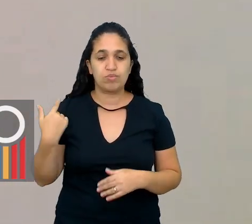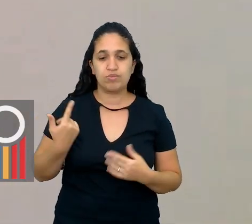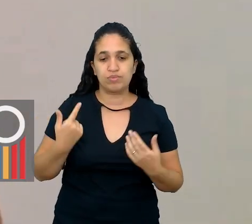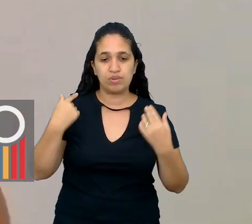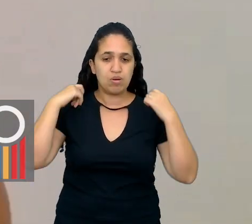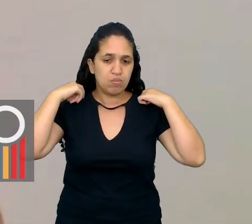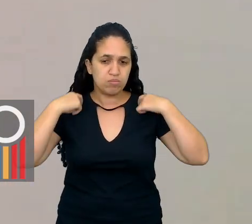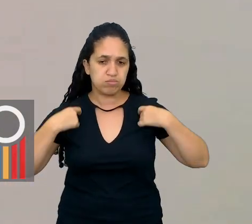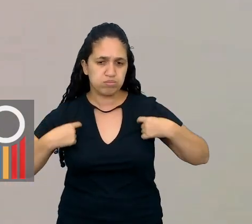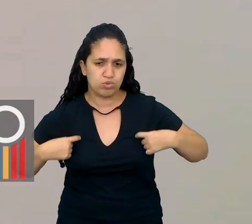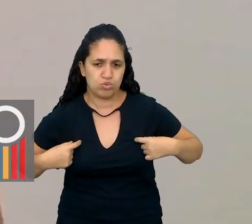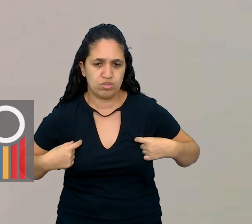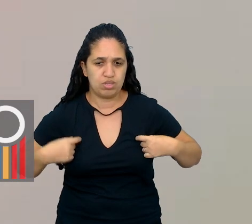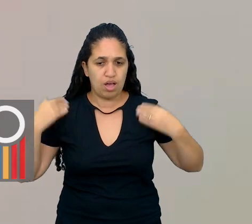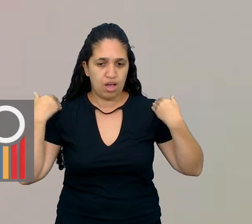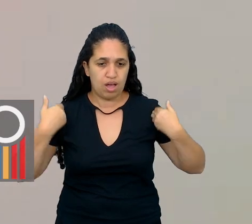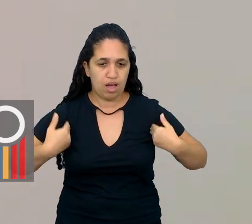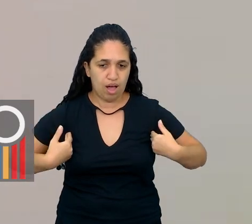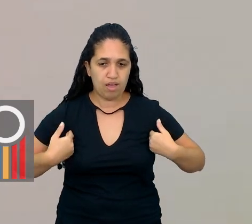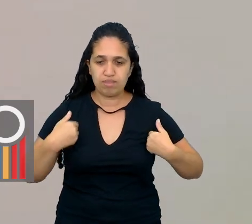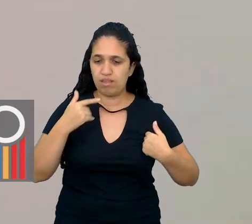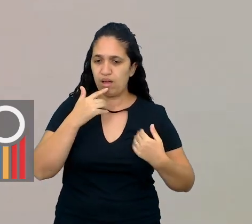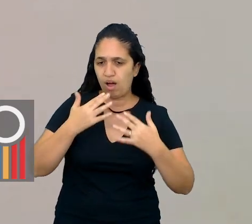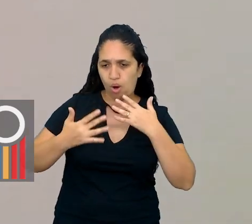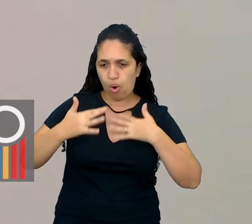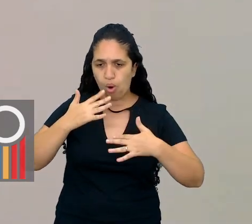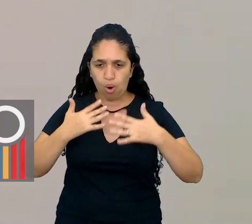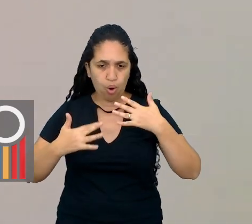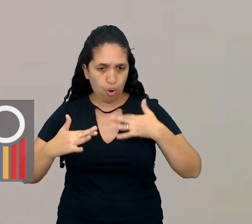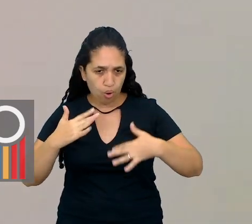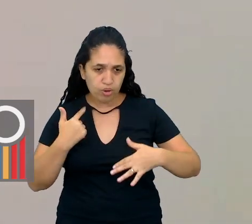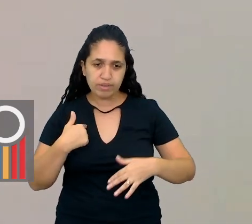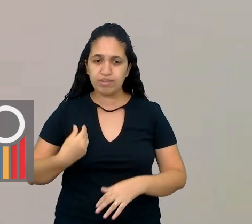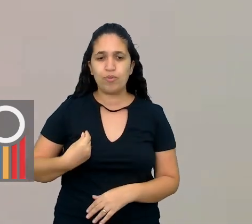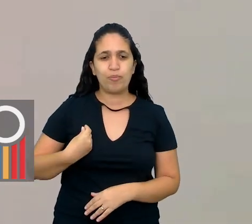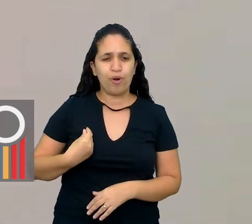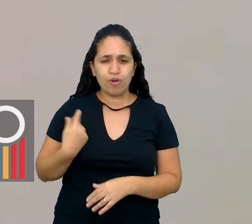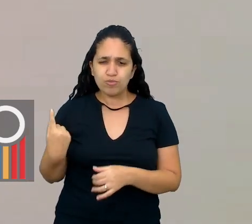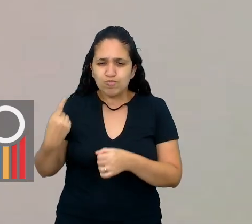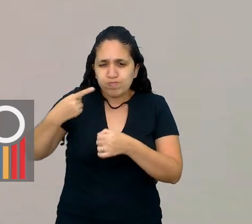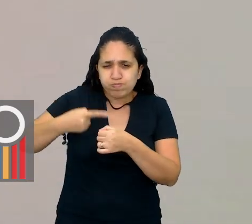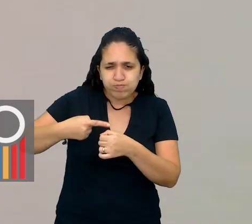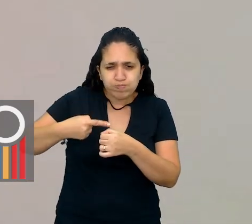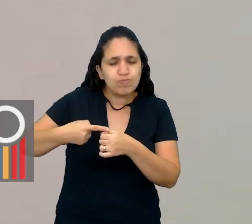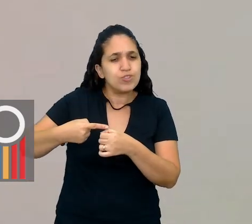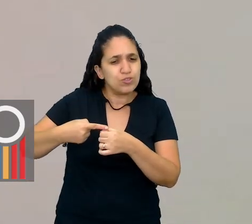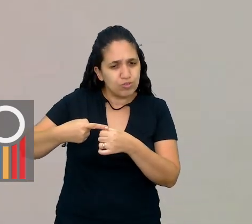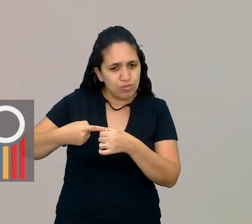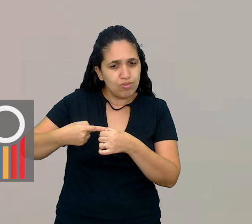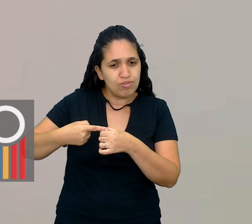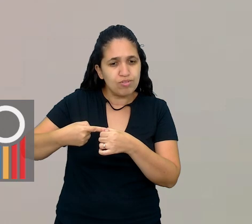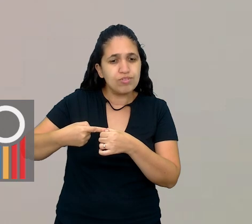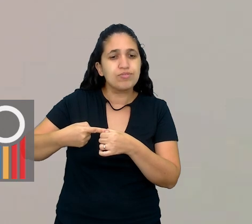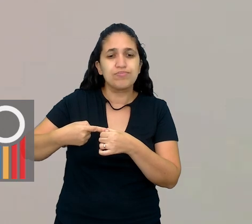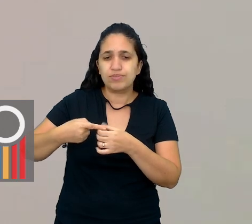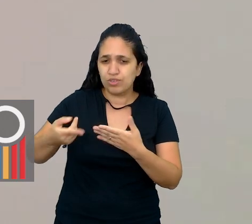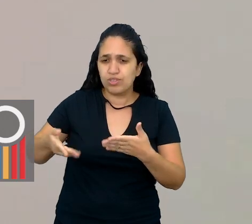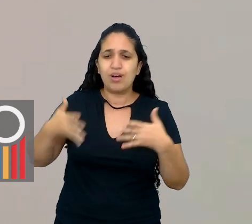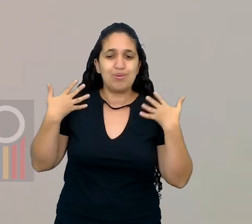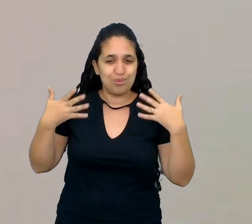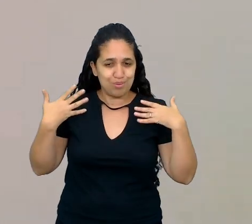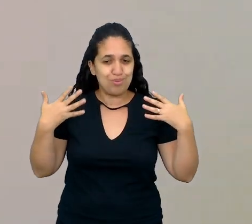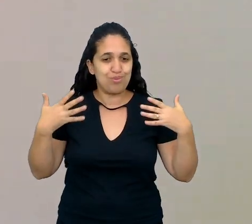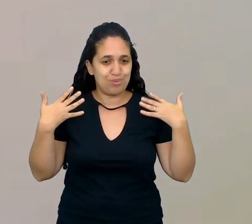uma blusa sem mangas estampada, porque eu moro no interior e hoje particularmente está